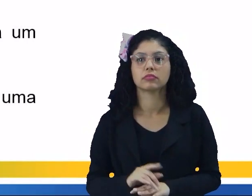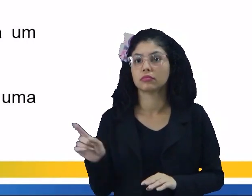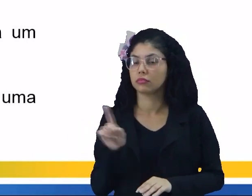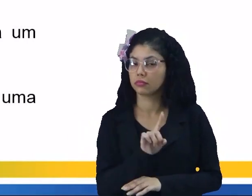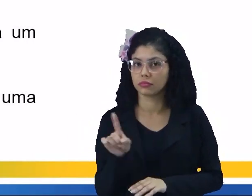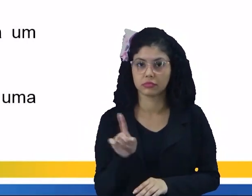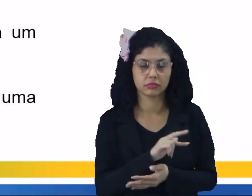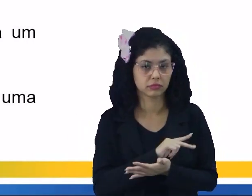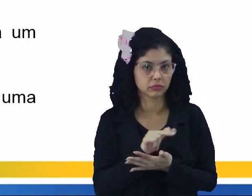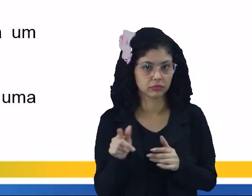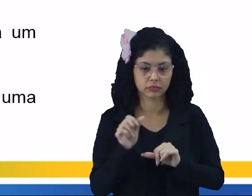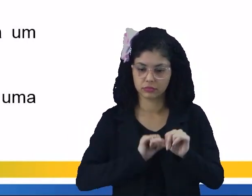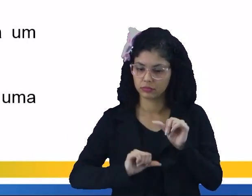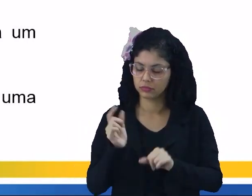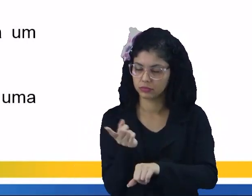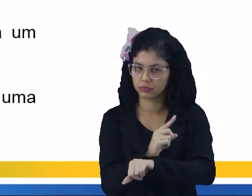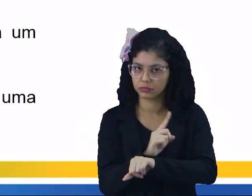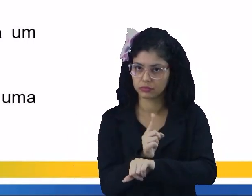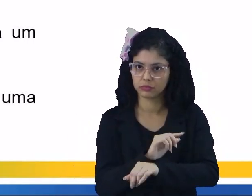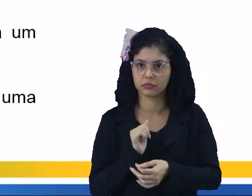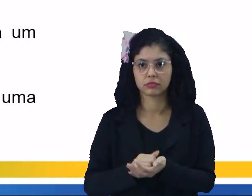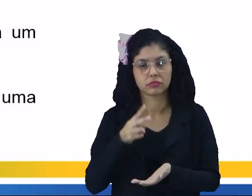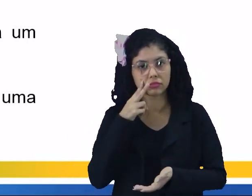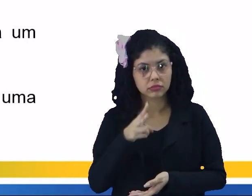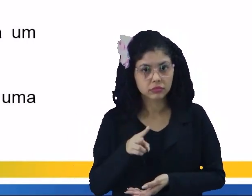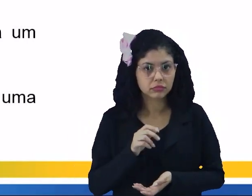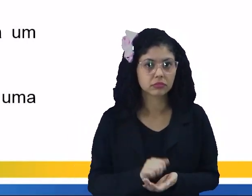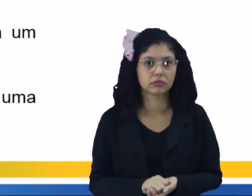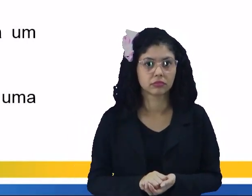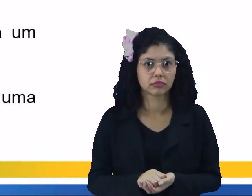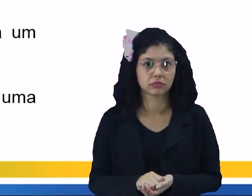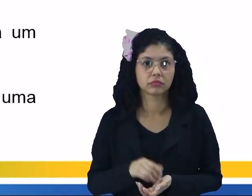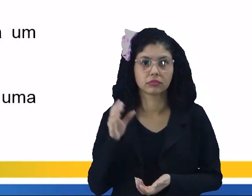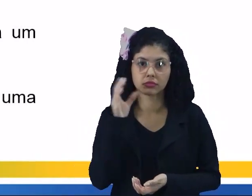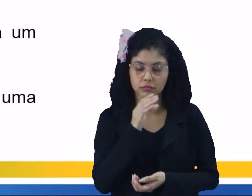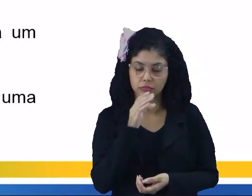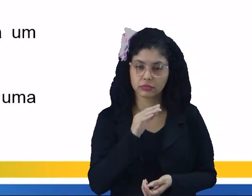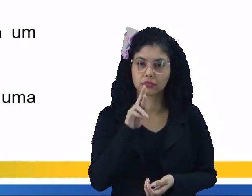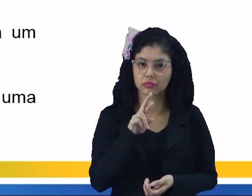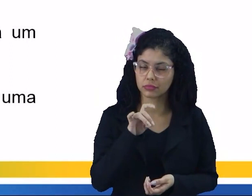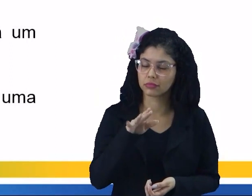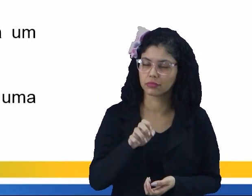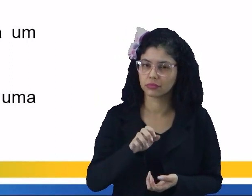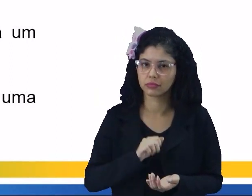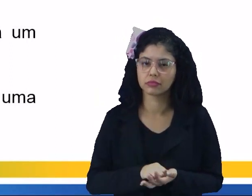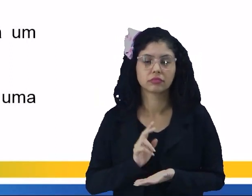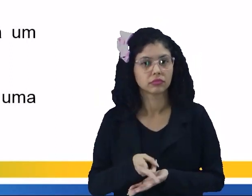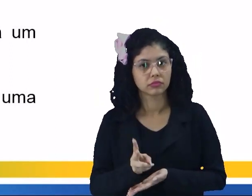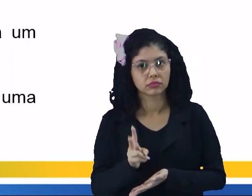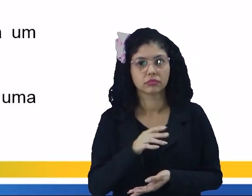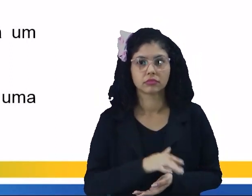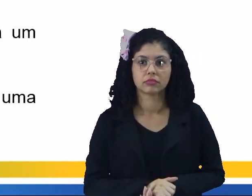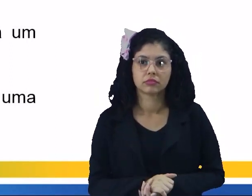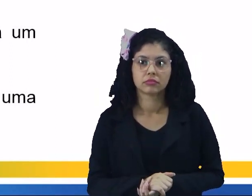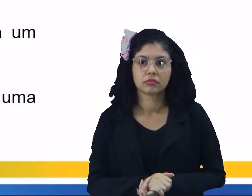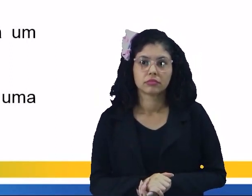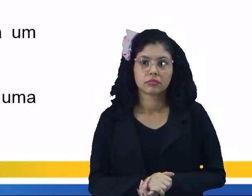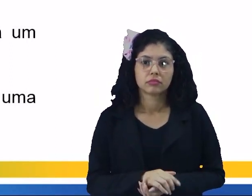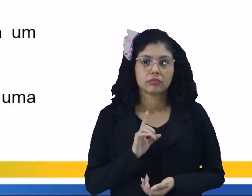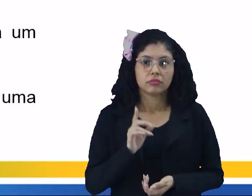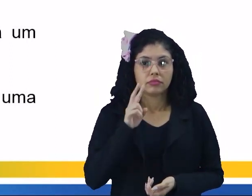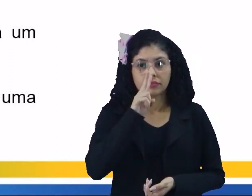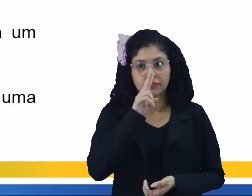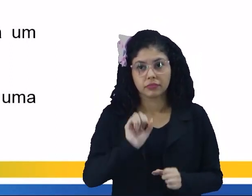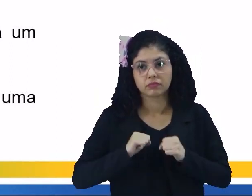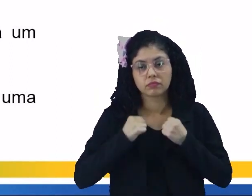Não vai variar a aceleração, né? A gente viu que ele vai estar exposto à aceleração da gravidade. Ela é constante. D.